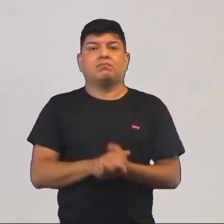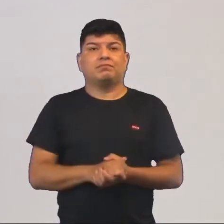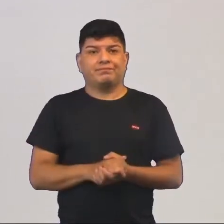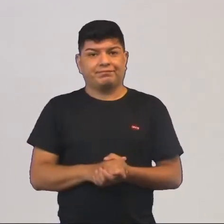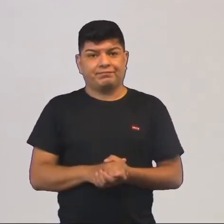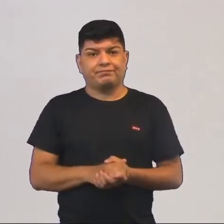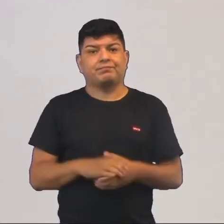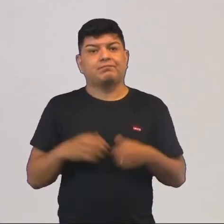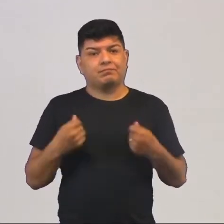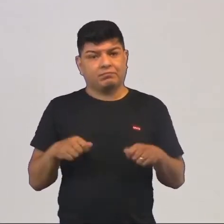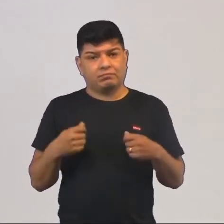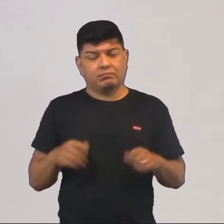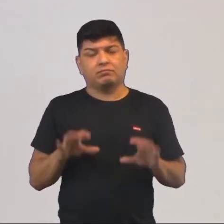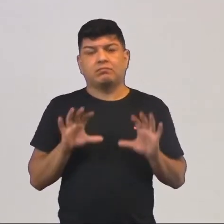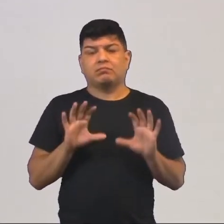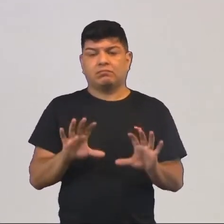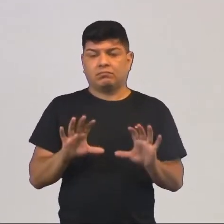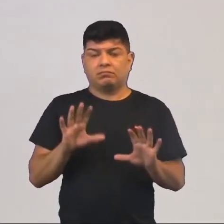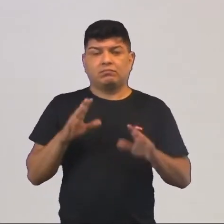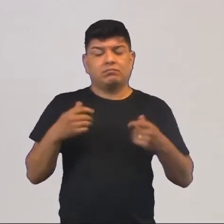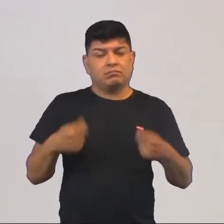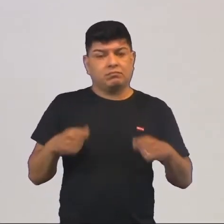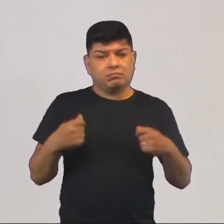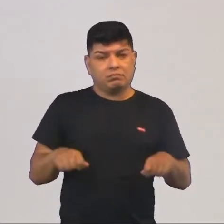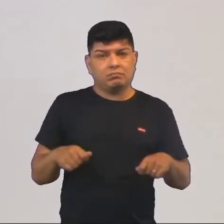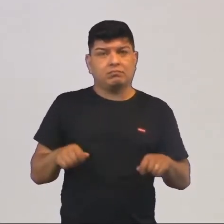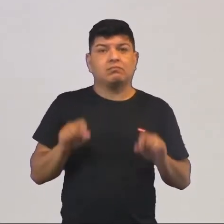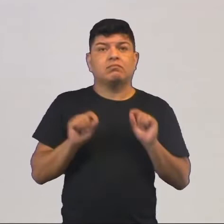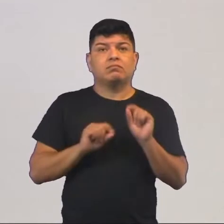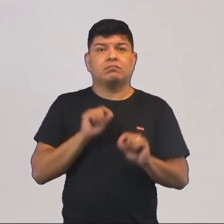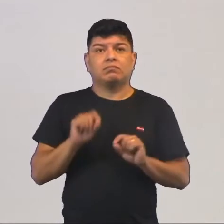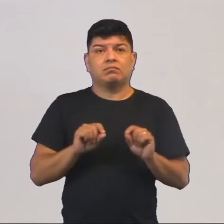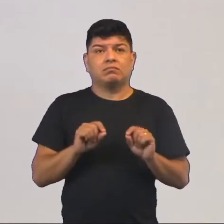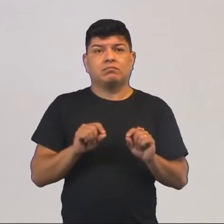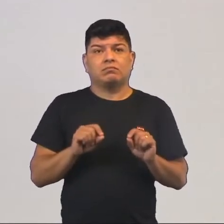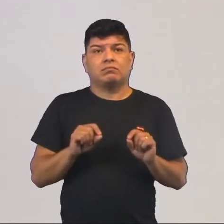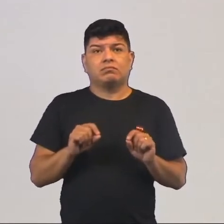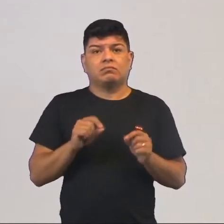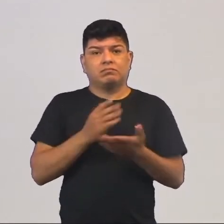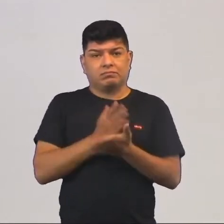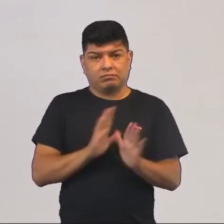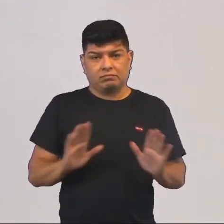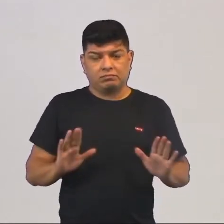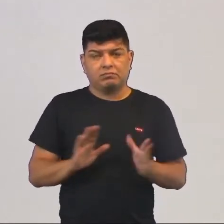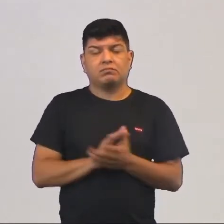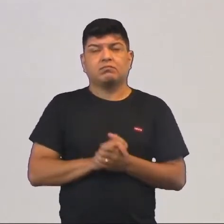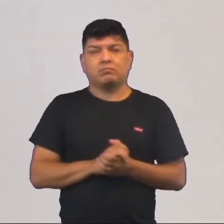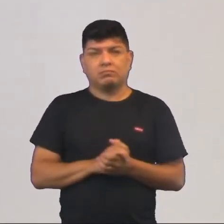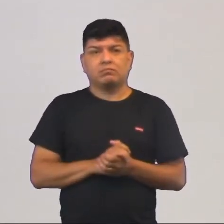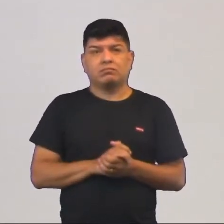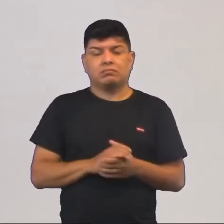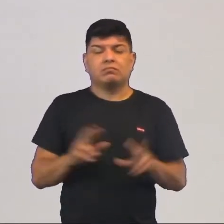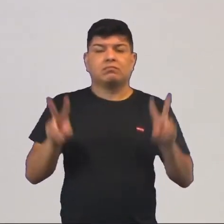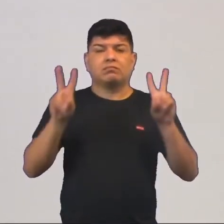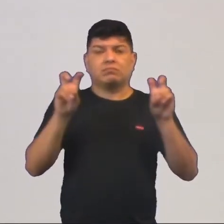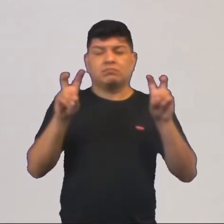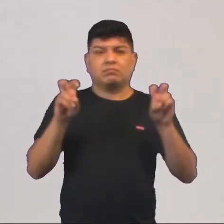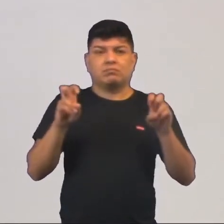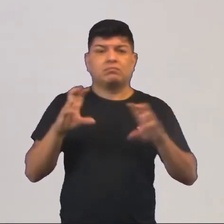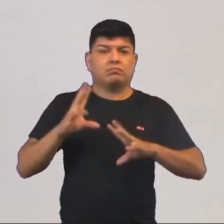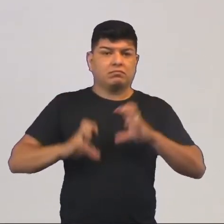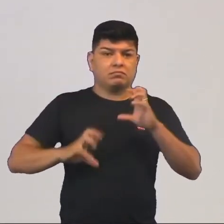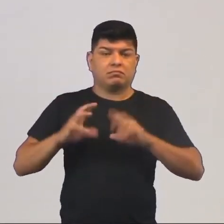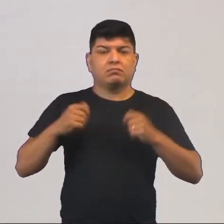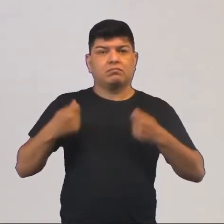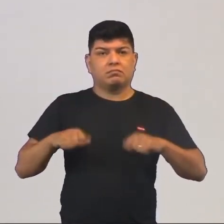isso é necessário, é preciso que isso seja combatido. É mais um tema de